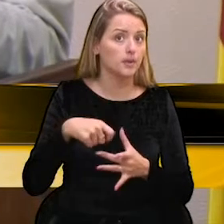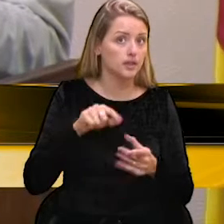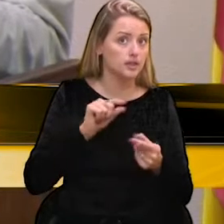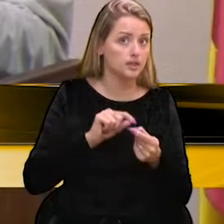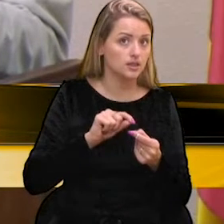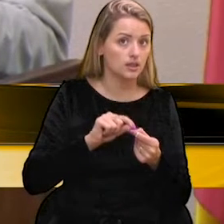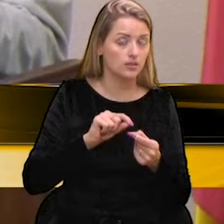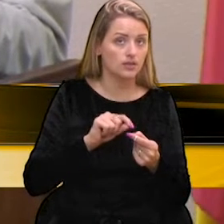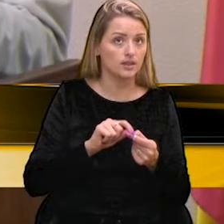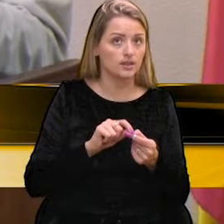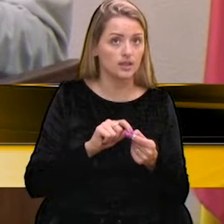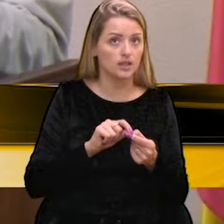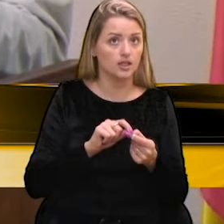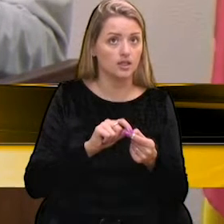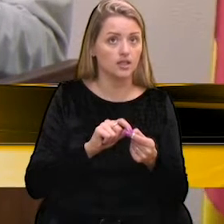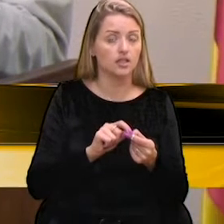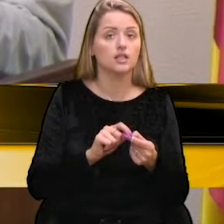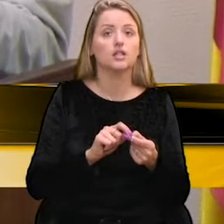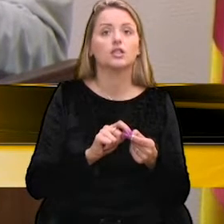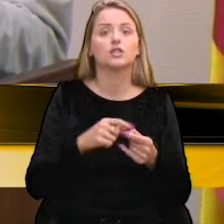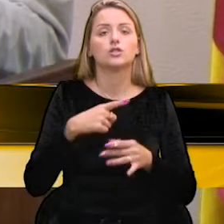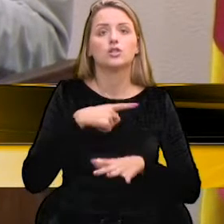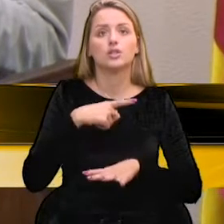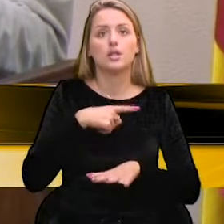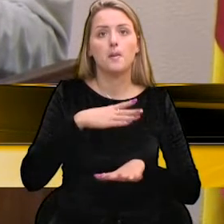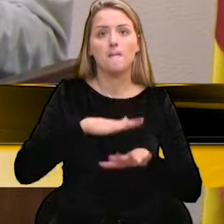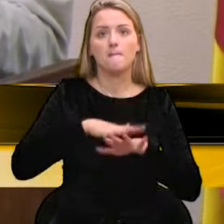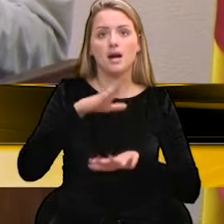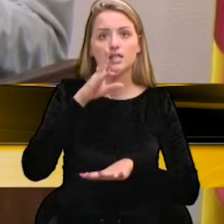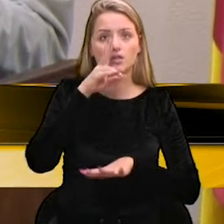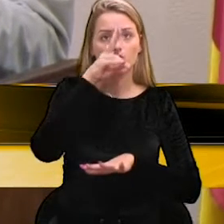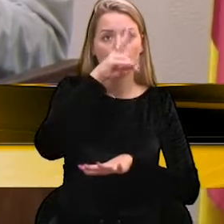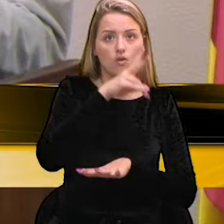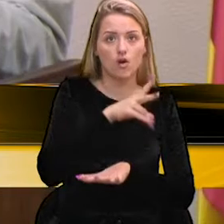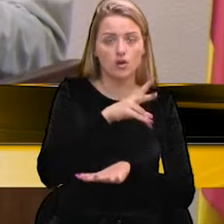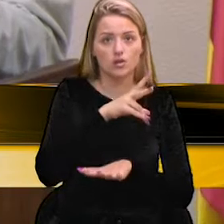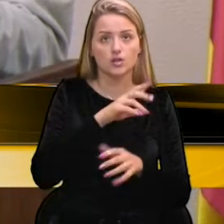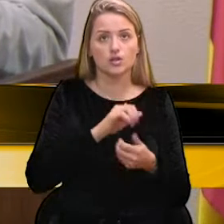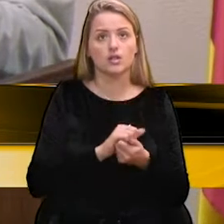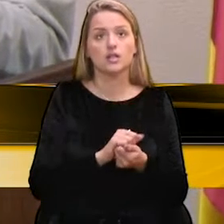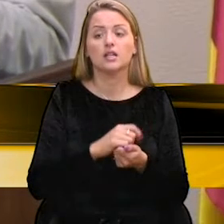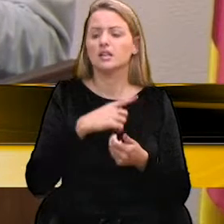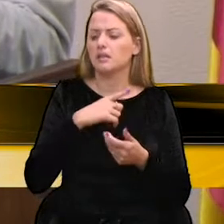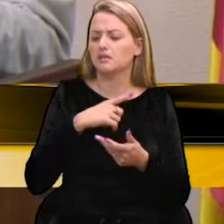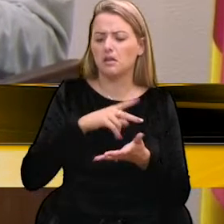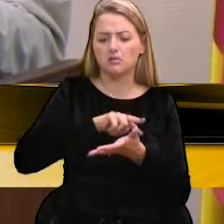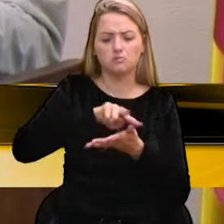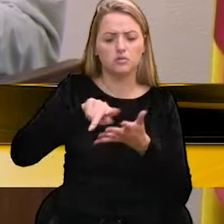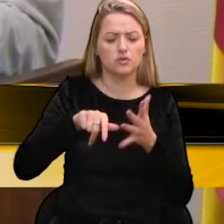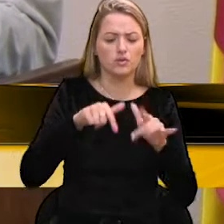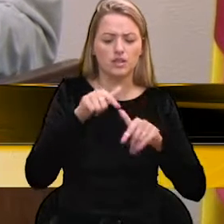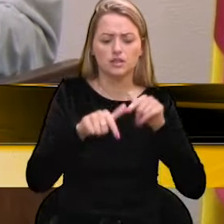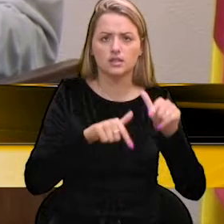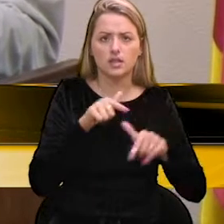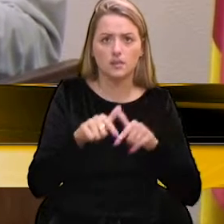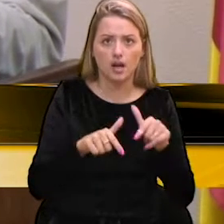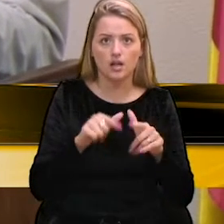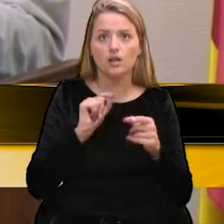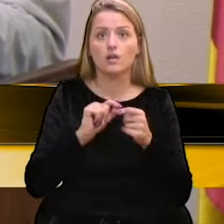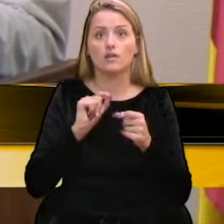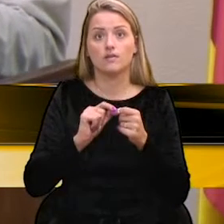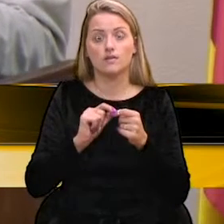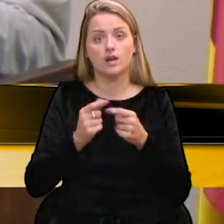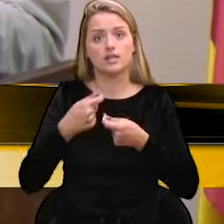tomadas no sentido de fortalecer o setor, que gera tantos empregos, movimenta a